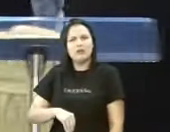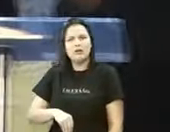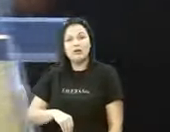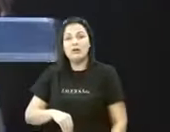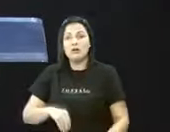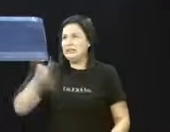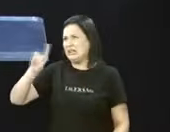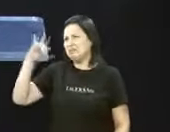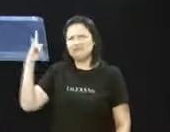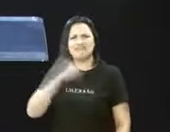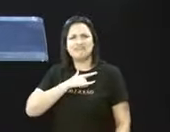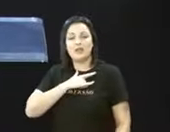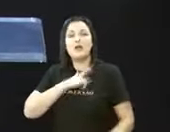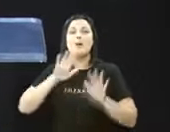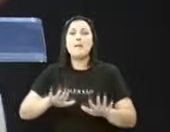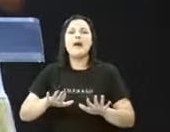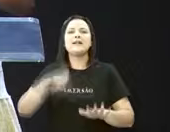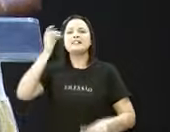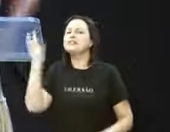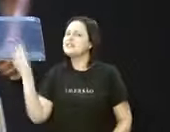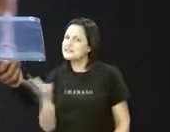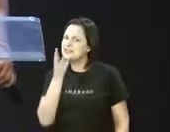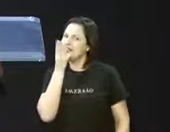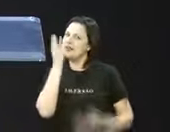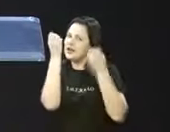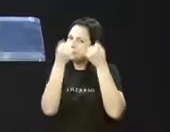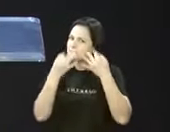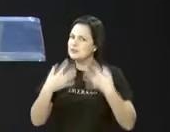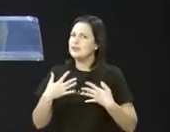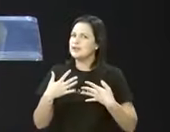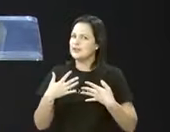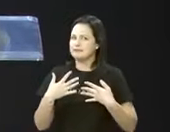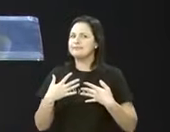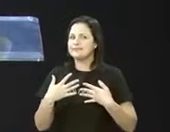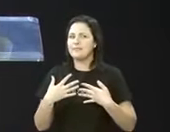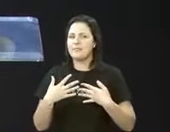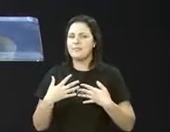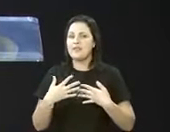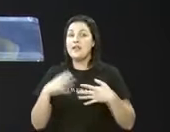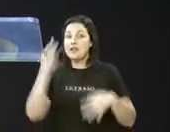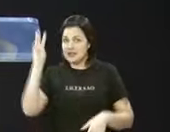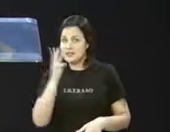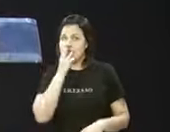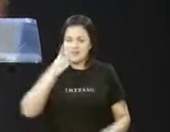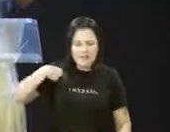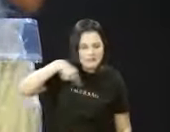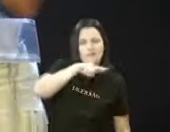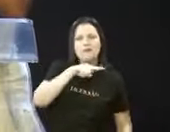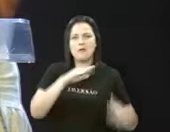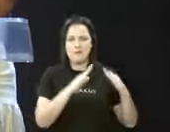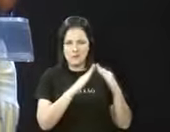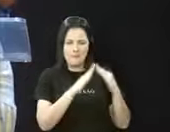Nesse tempo, lá vai Isaías para o templo, porque parece que está sendo desfavorecido, mas